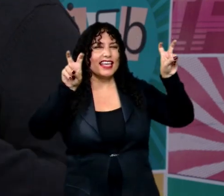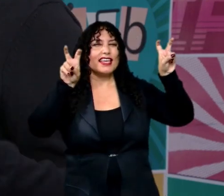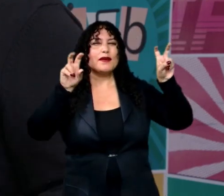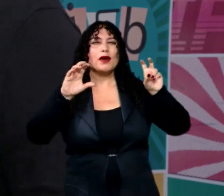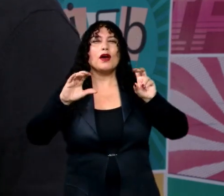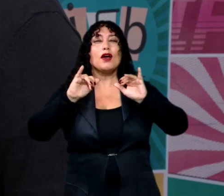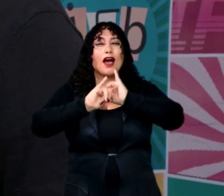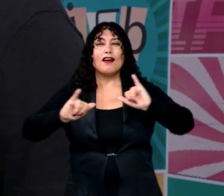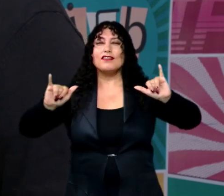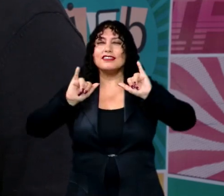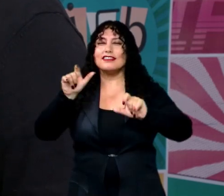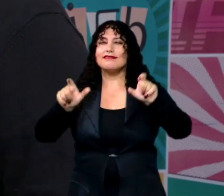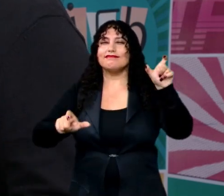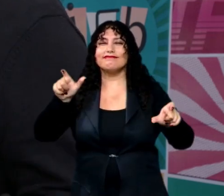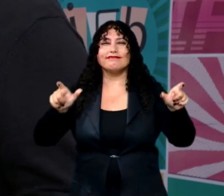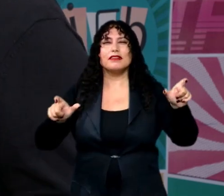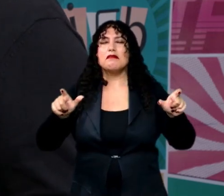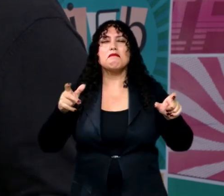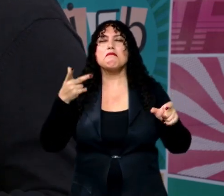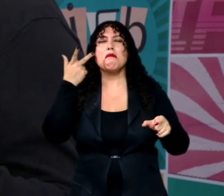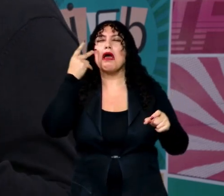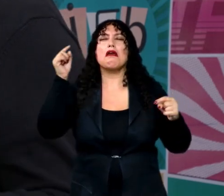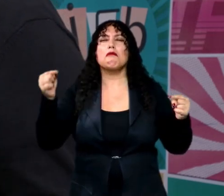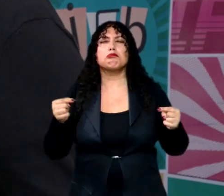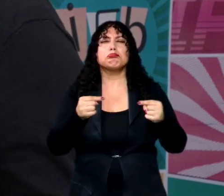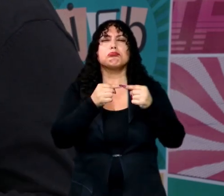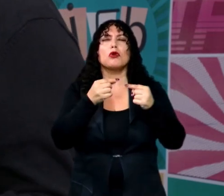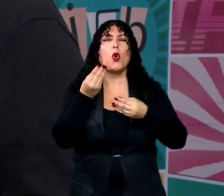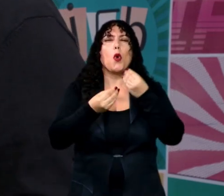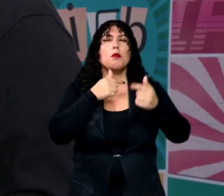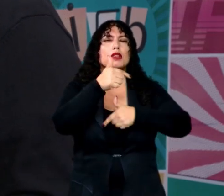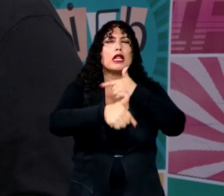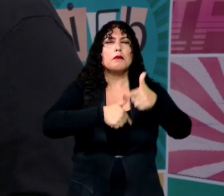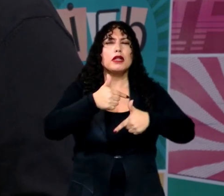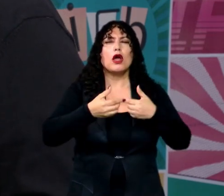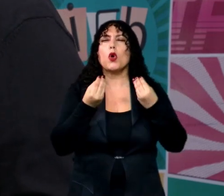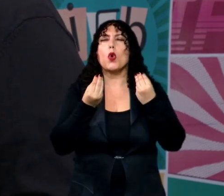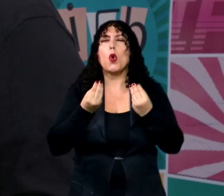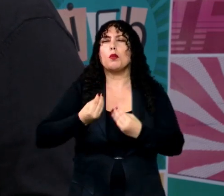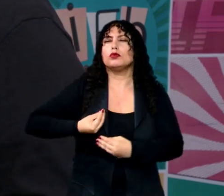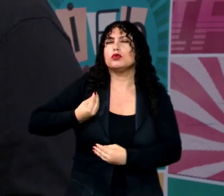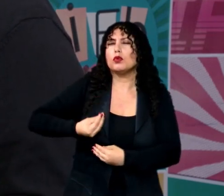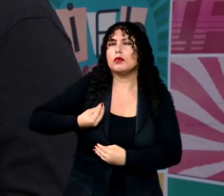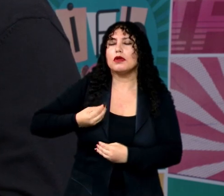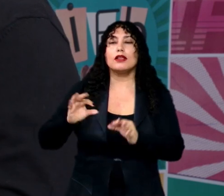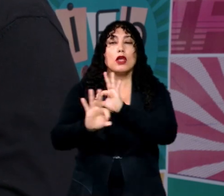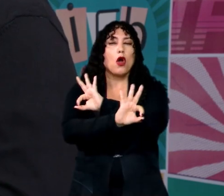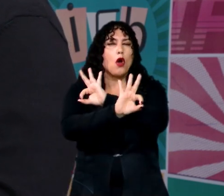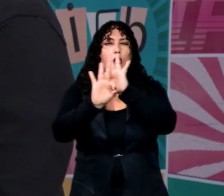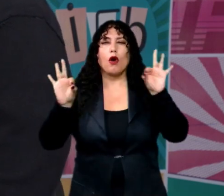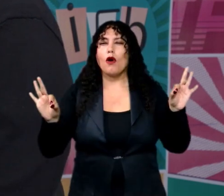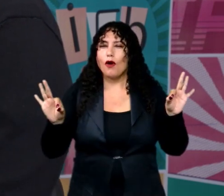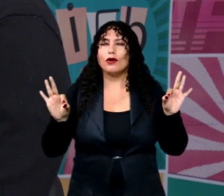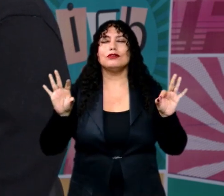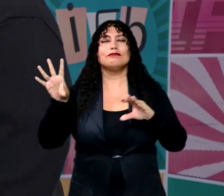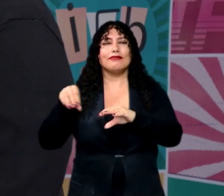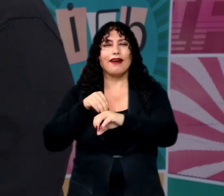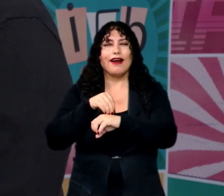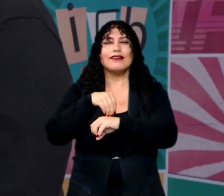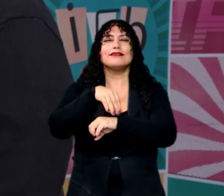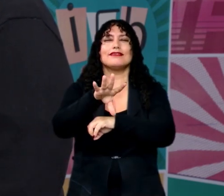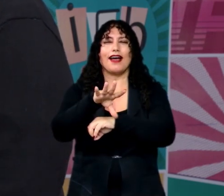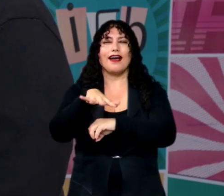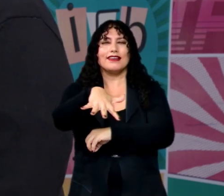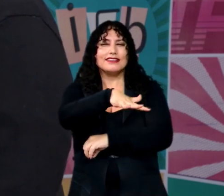comunicar para as pessoas para que serve isso, como trabalhar com isso, como sobreviver com isso. É ótimo a gente sempre trazer, né, ter